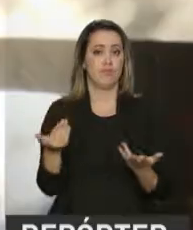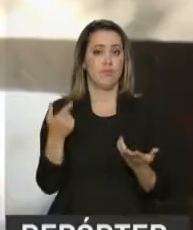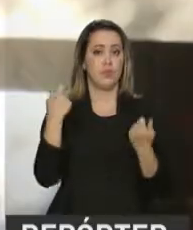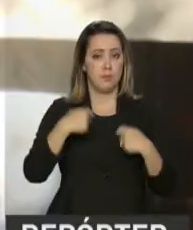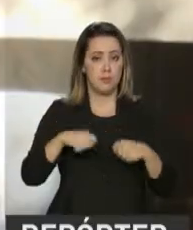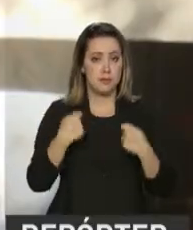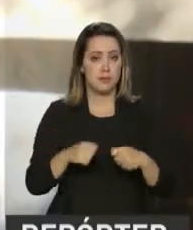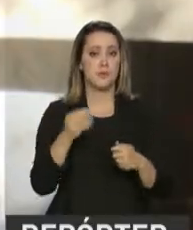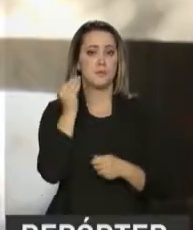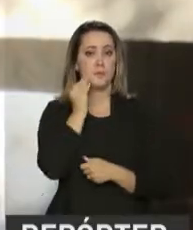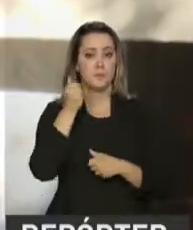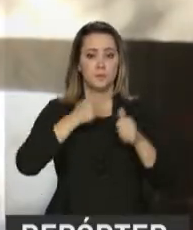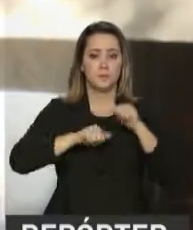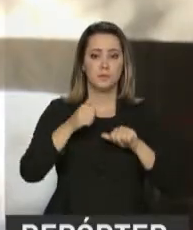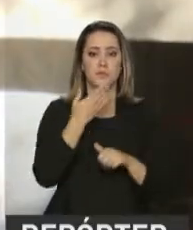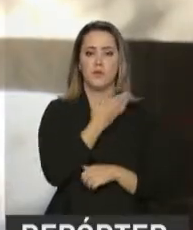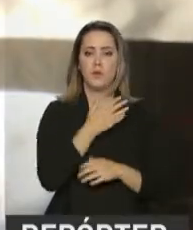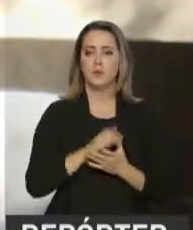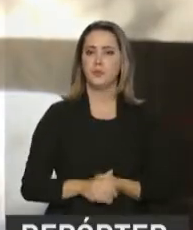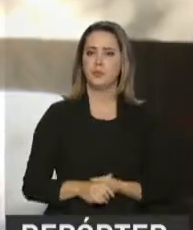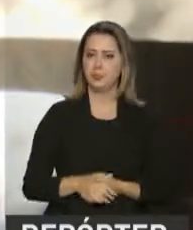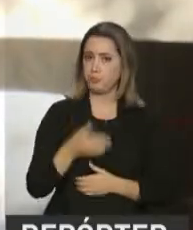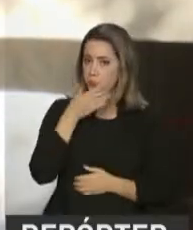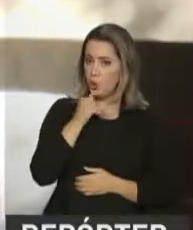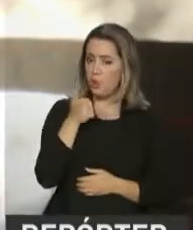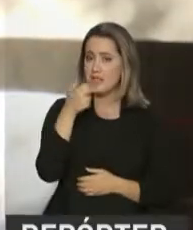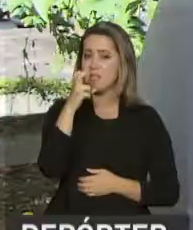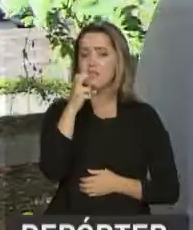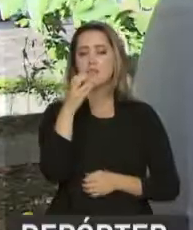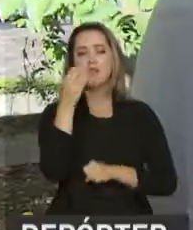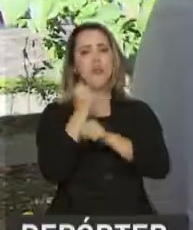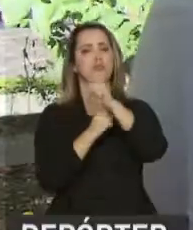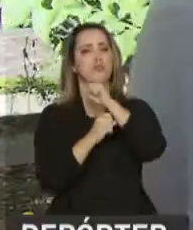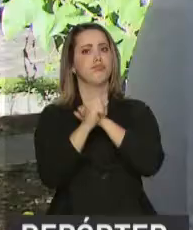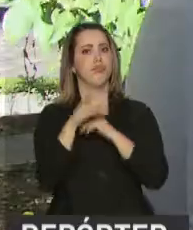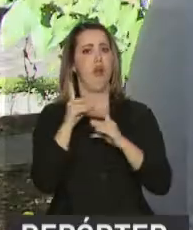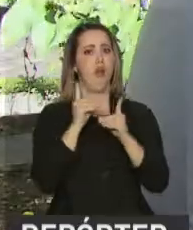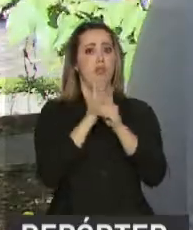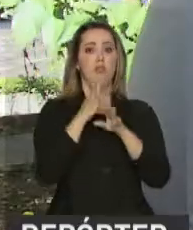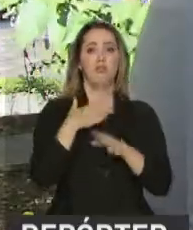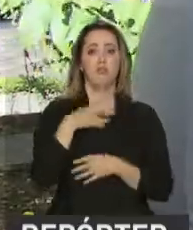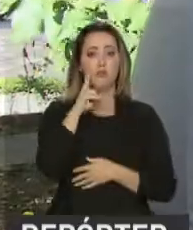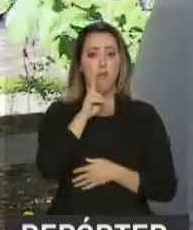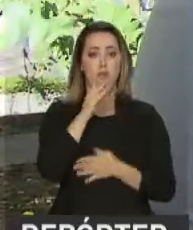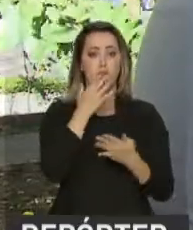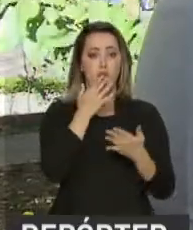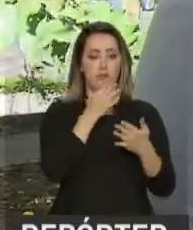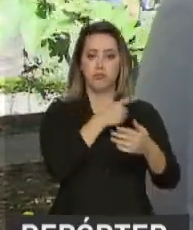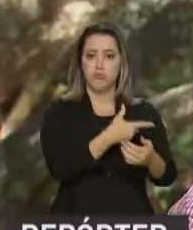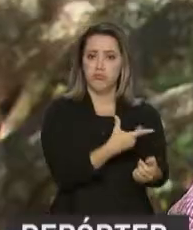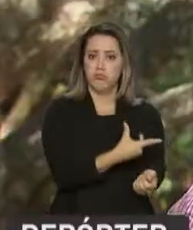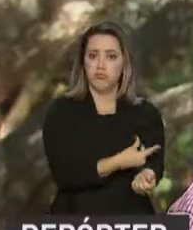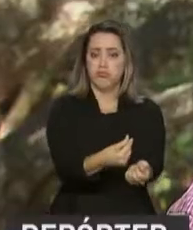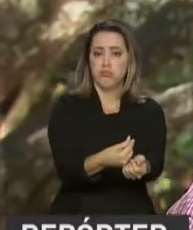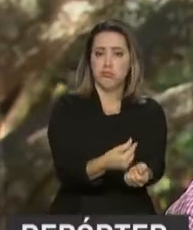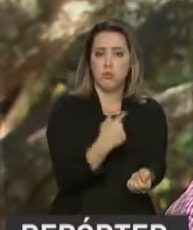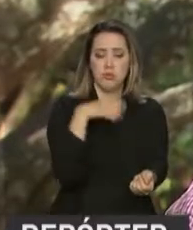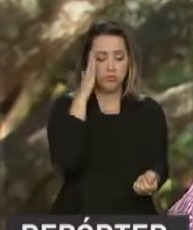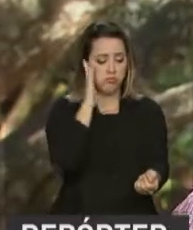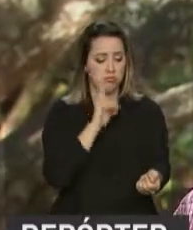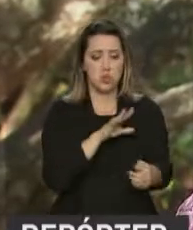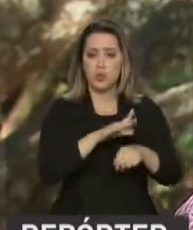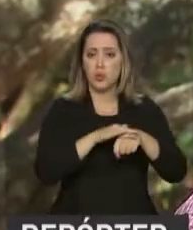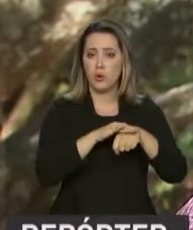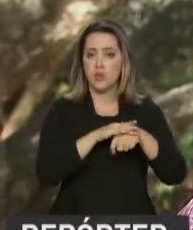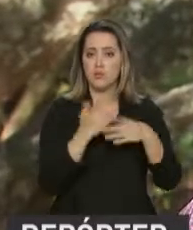fundamental. Epaminondas Campos descobriu a hepatite há 15 anos, após fazer um exame de sangue de rotina. Ele conta que